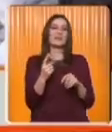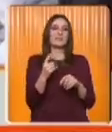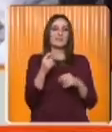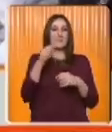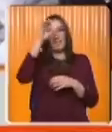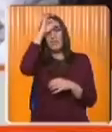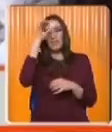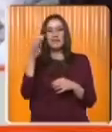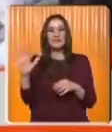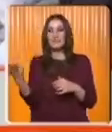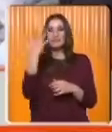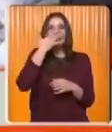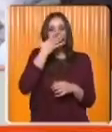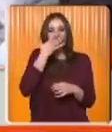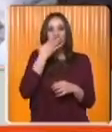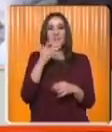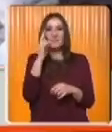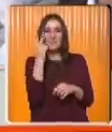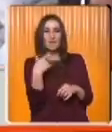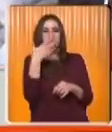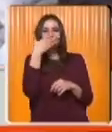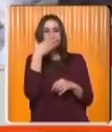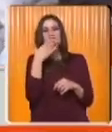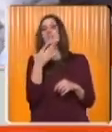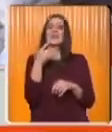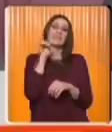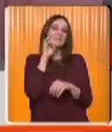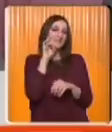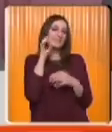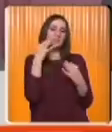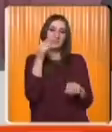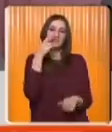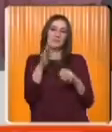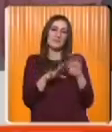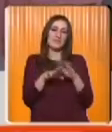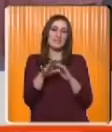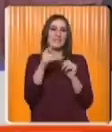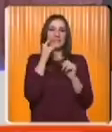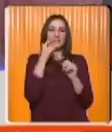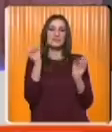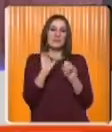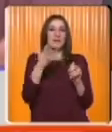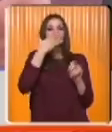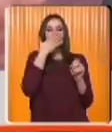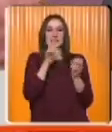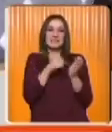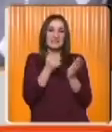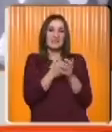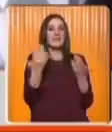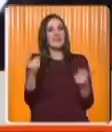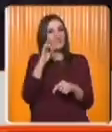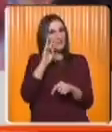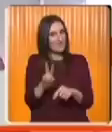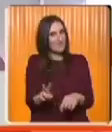quase reflexo, não é? Foi de tapar a boca, mal me viu. Aliás, é a defesa que as pessoas assumem quando não têm dentes durante muitos anos. Agora vamos ver a